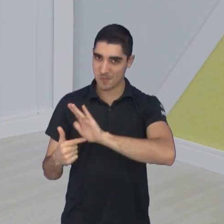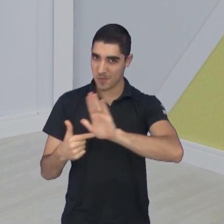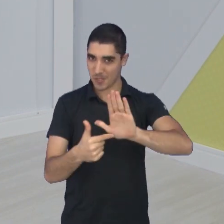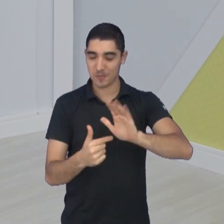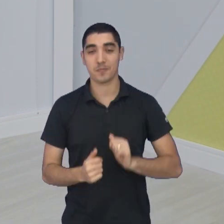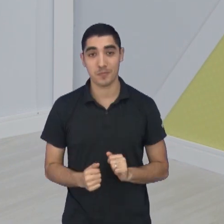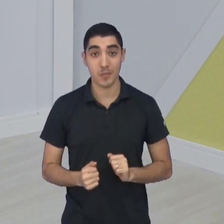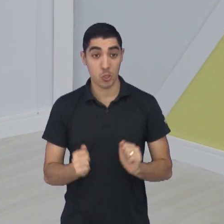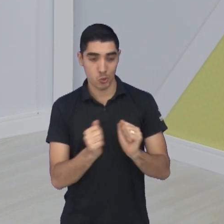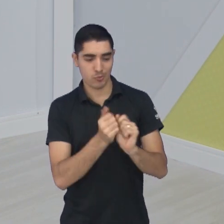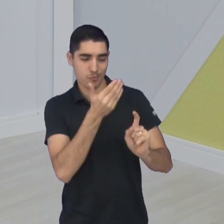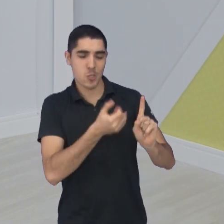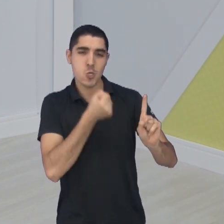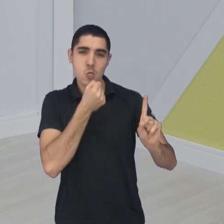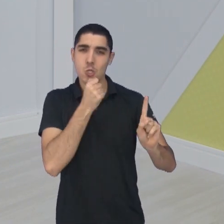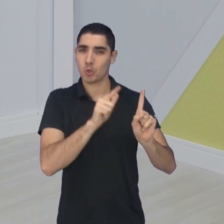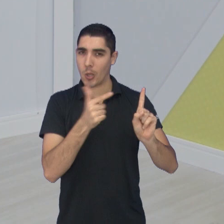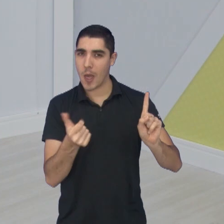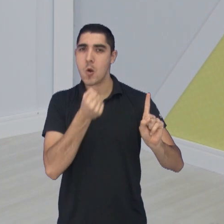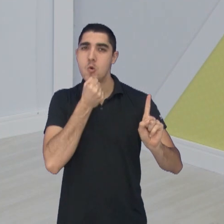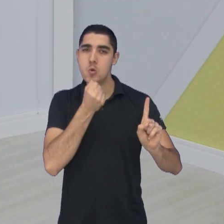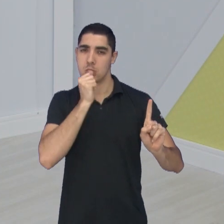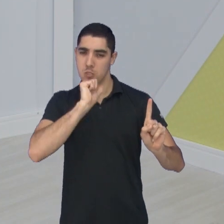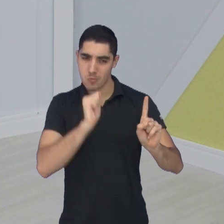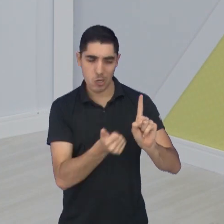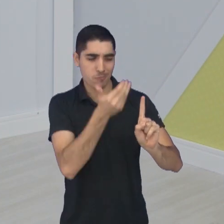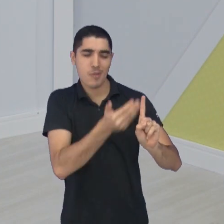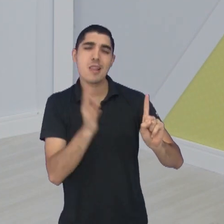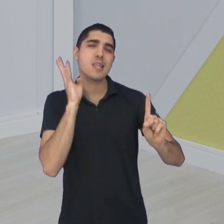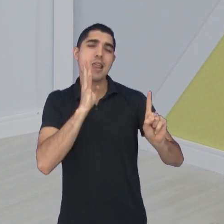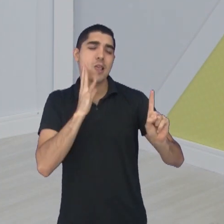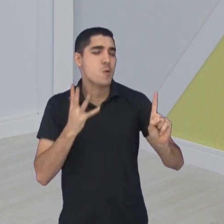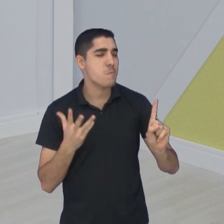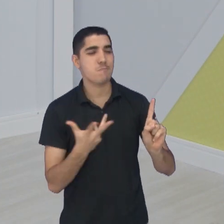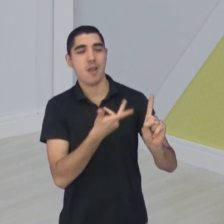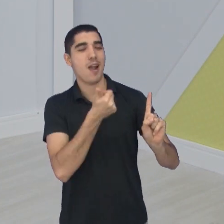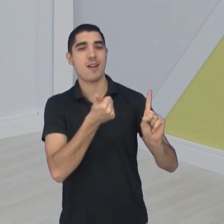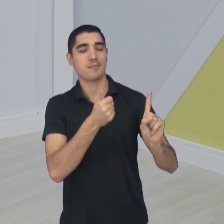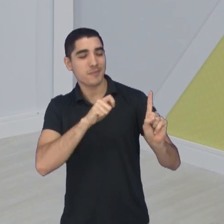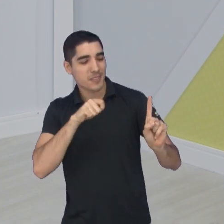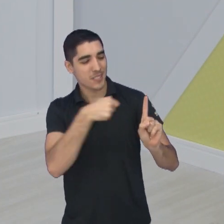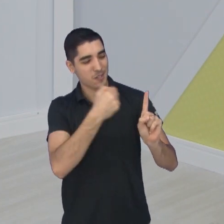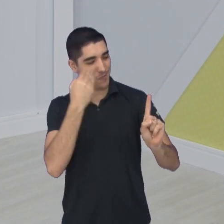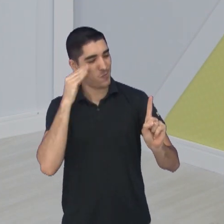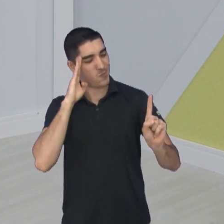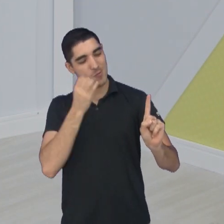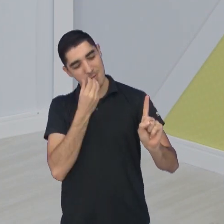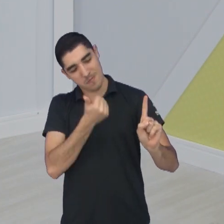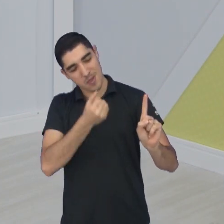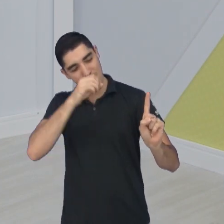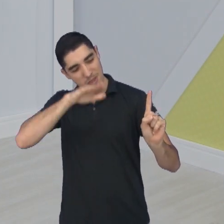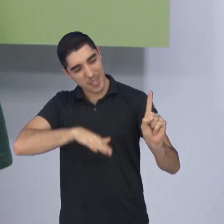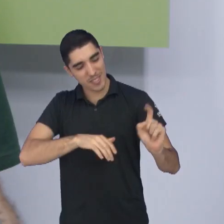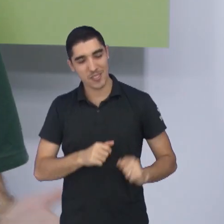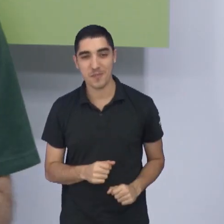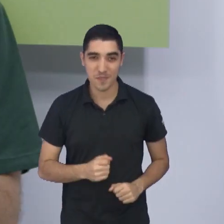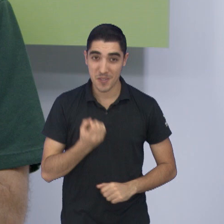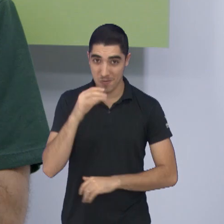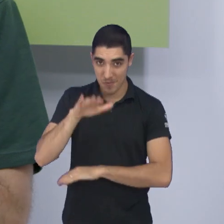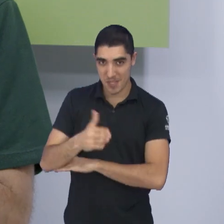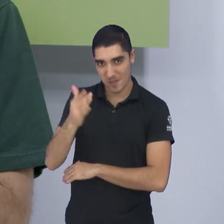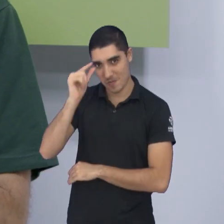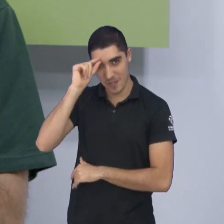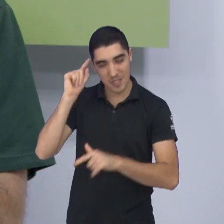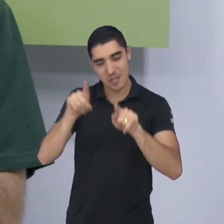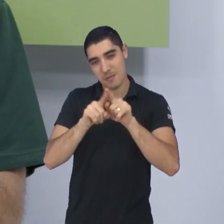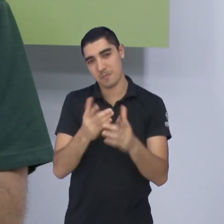comigo ele, jornalista, repórter esportivo, o gente boa da TV Câmara, o nosso querido Bruno Castilho. Tudo bem, Brunão? Boa tarde. Boa tarde, Vieira.